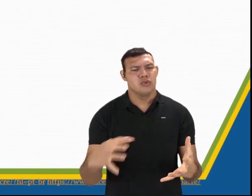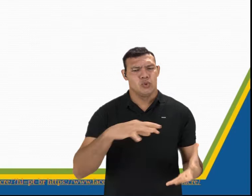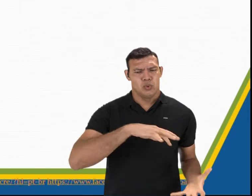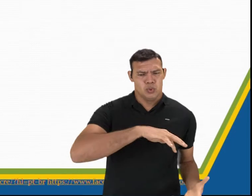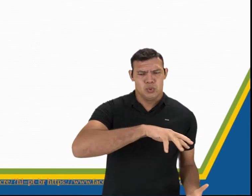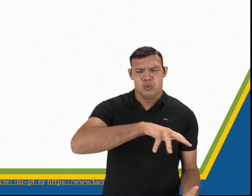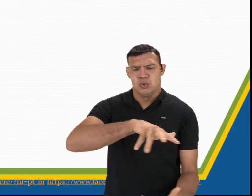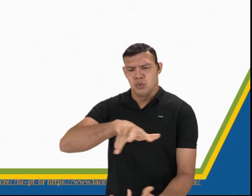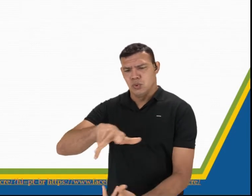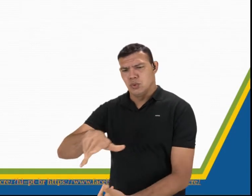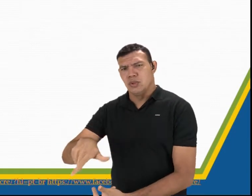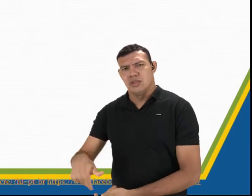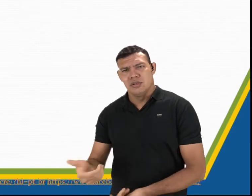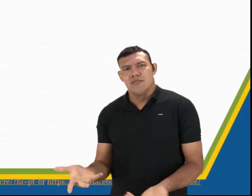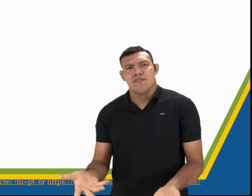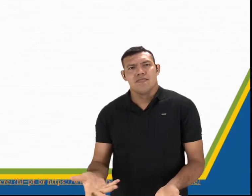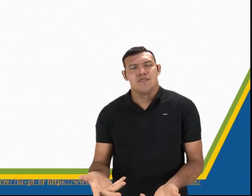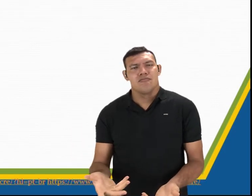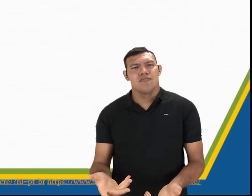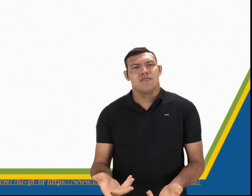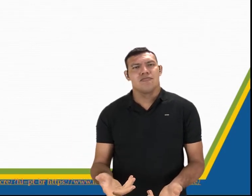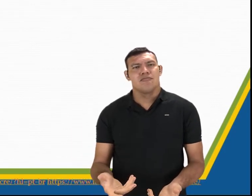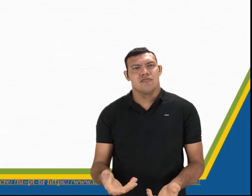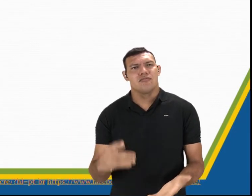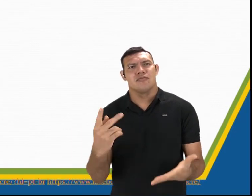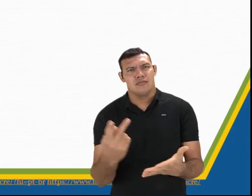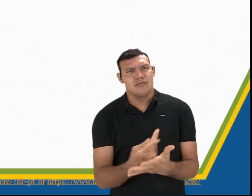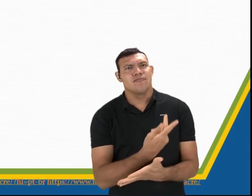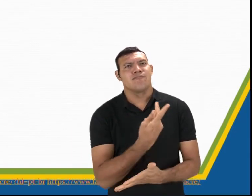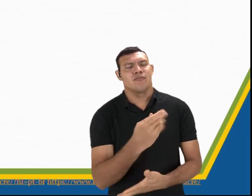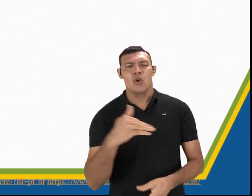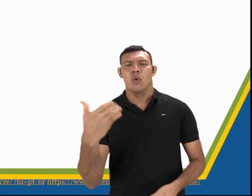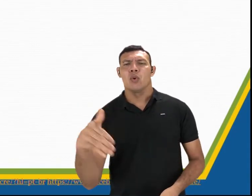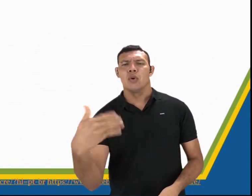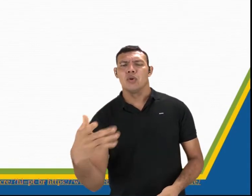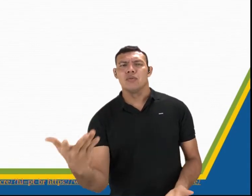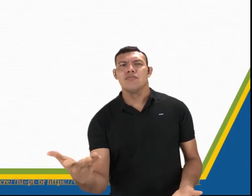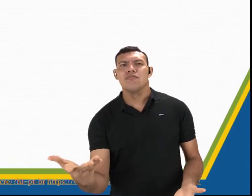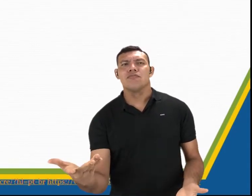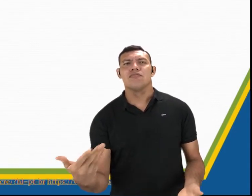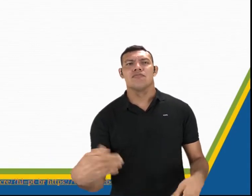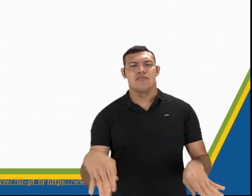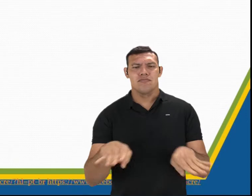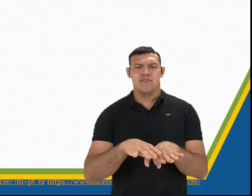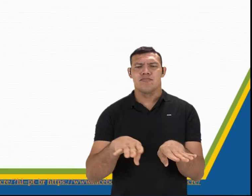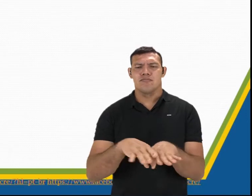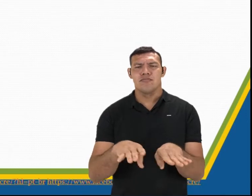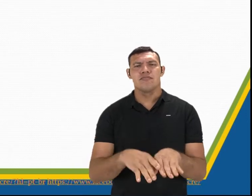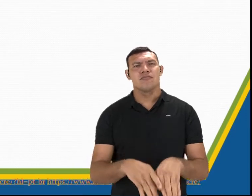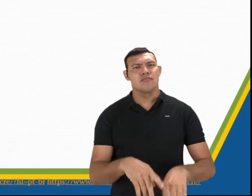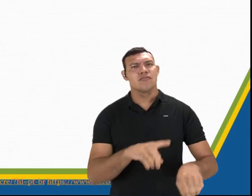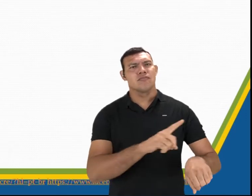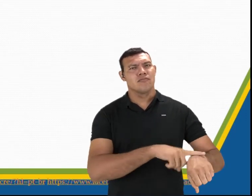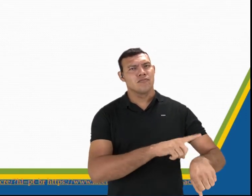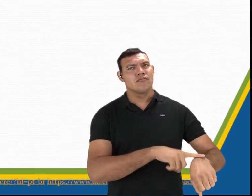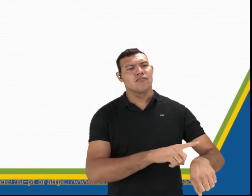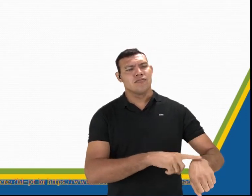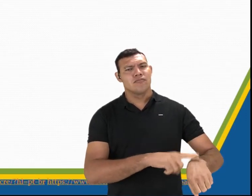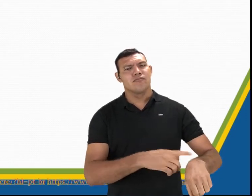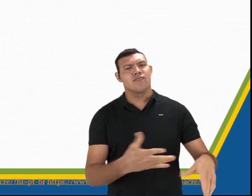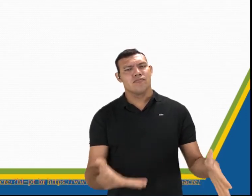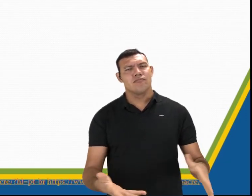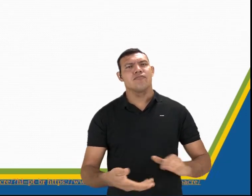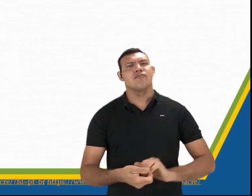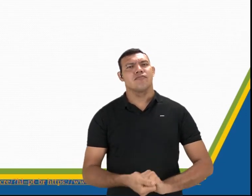essa informação aconteceu? E quando, né? A marcação temporal que deve